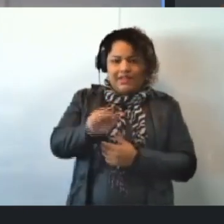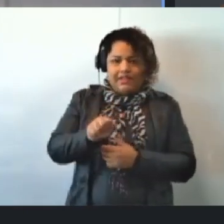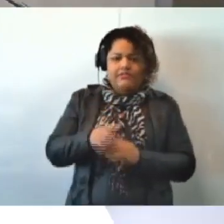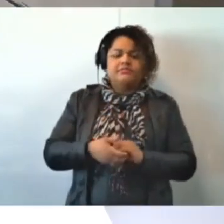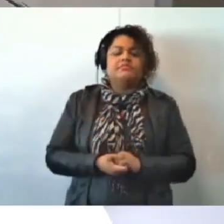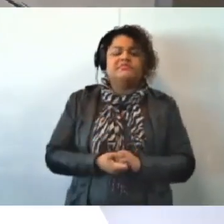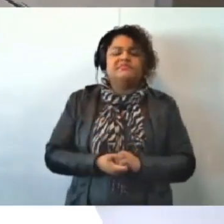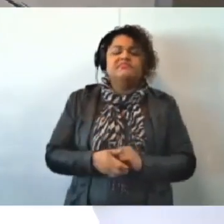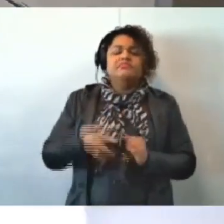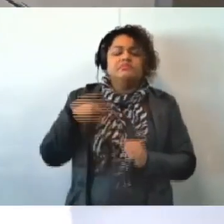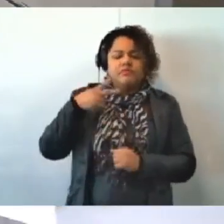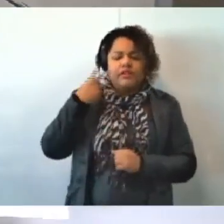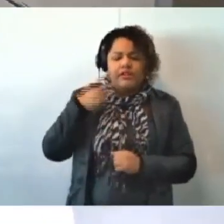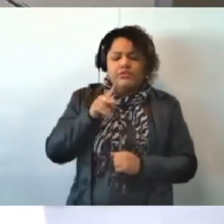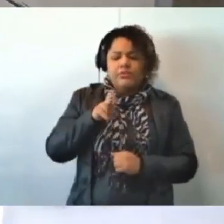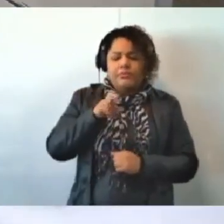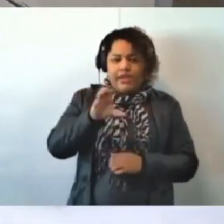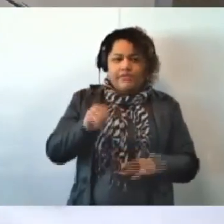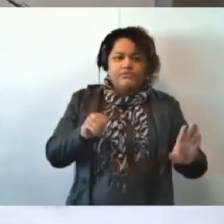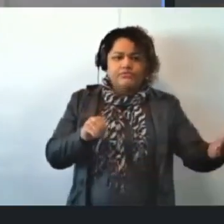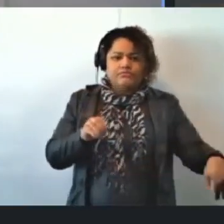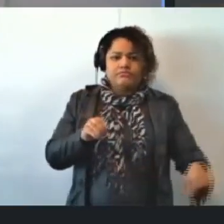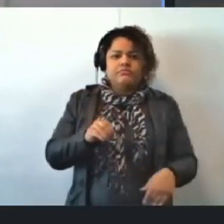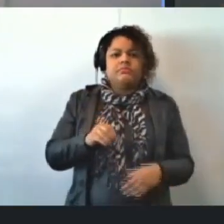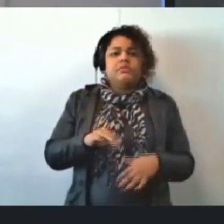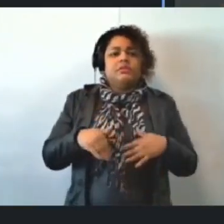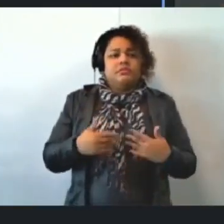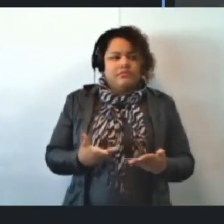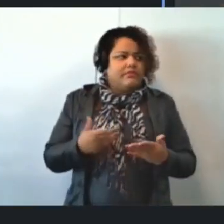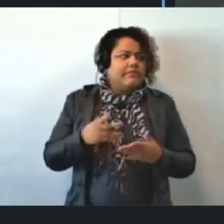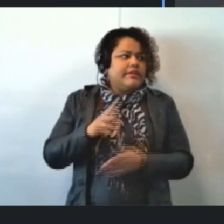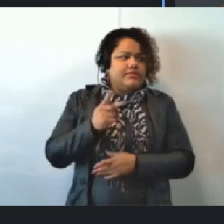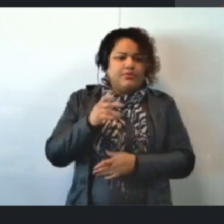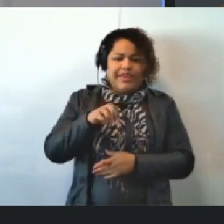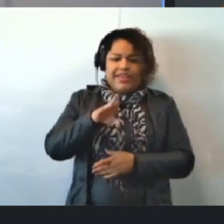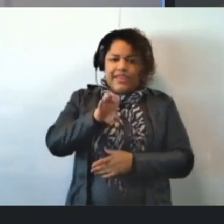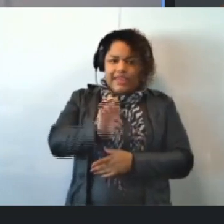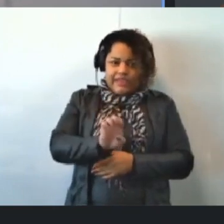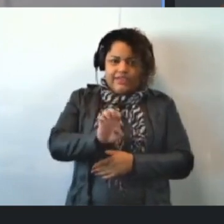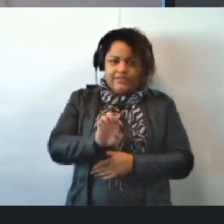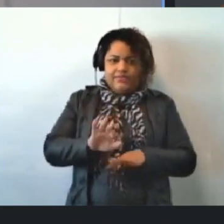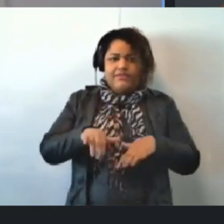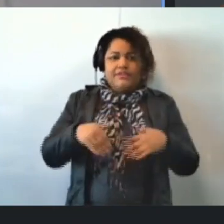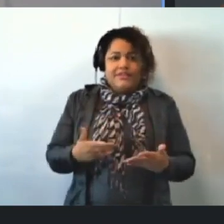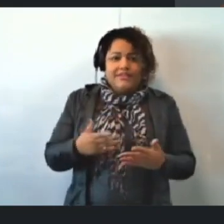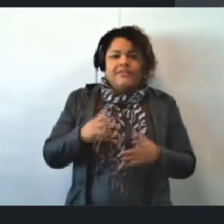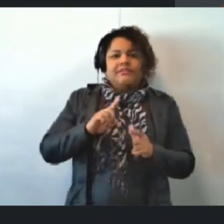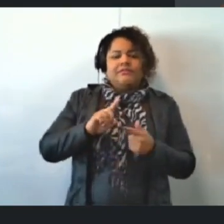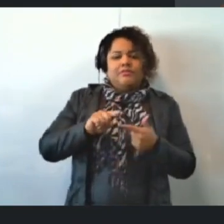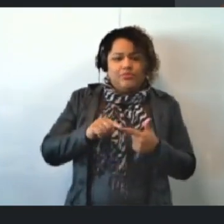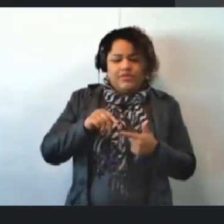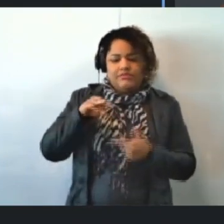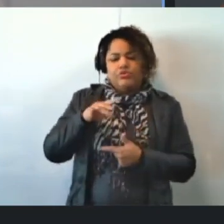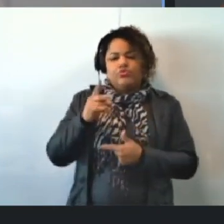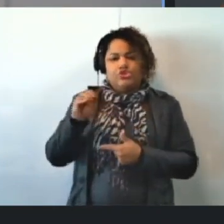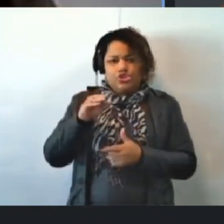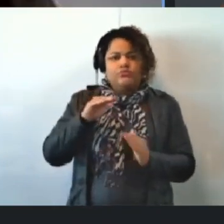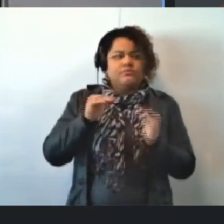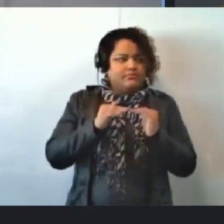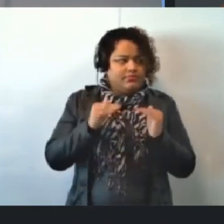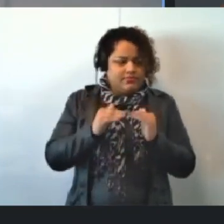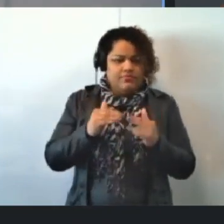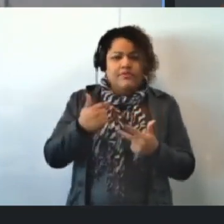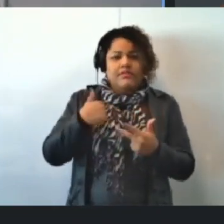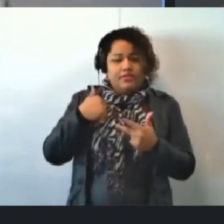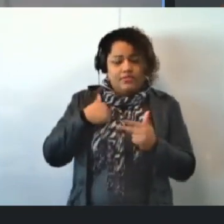Preto. De acordo, senhor presidente. Vereador Henrique Braga. De acordo. Vereador Miltinho CGE. De acordo. Eu também estou de acordo,